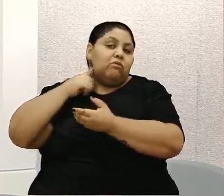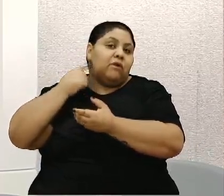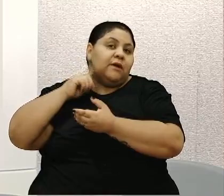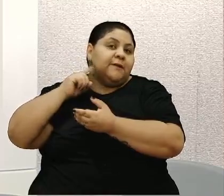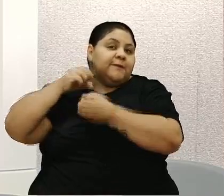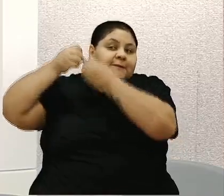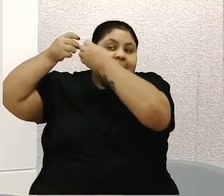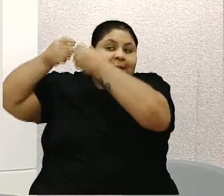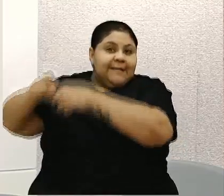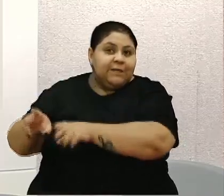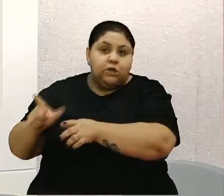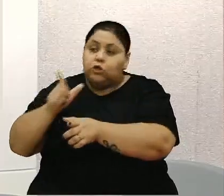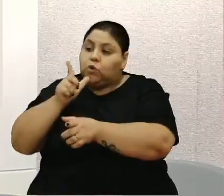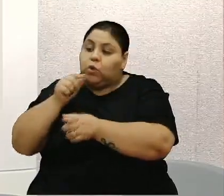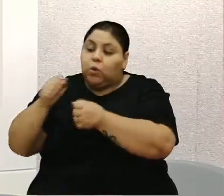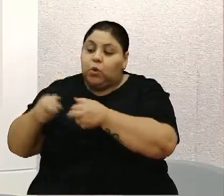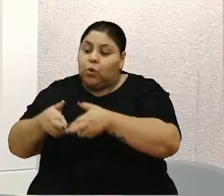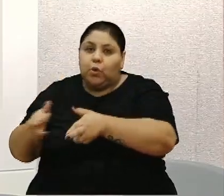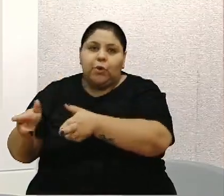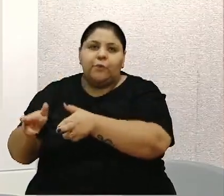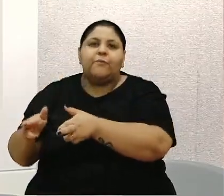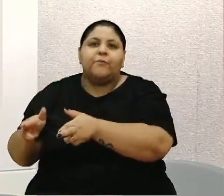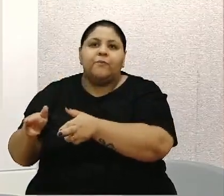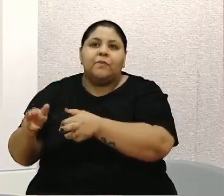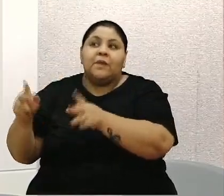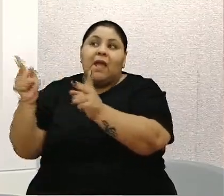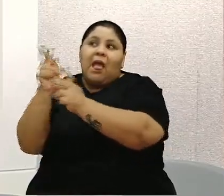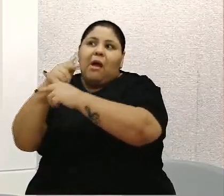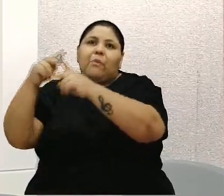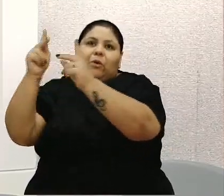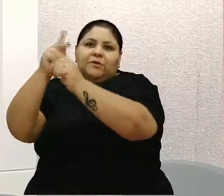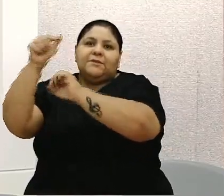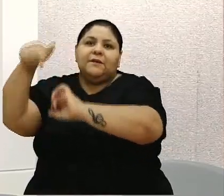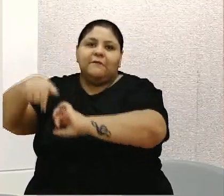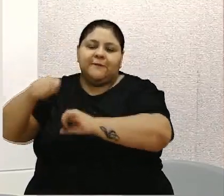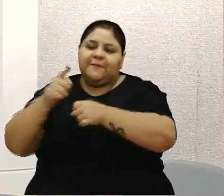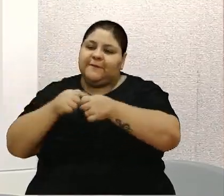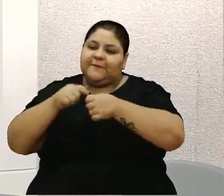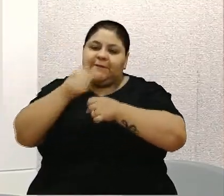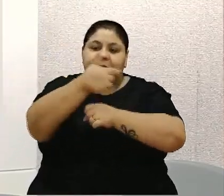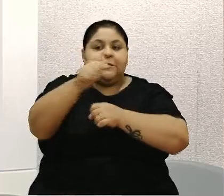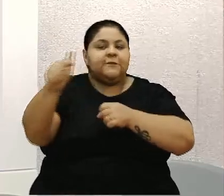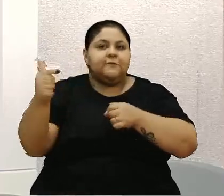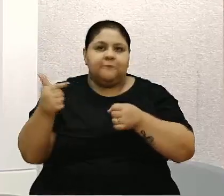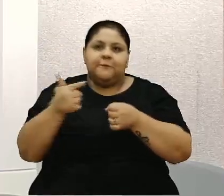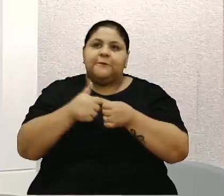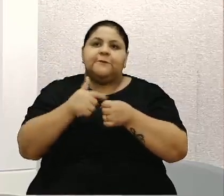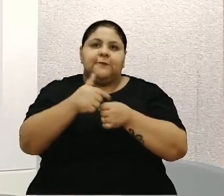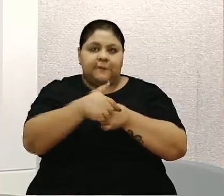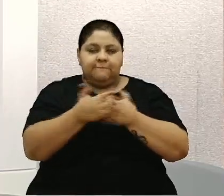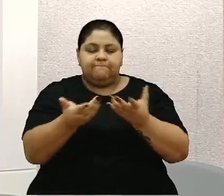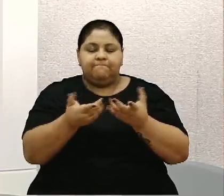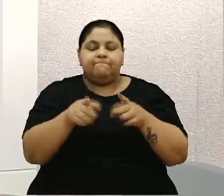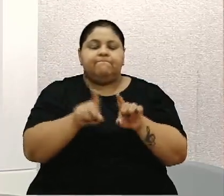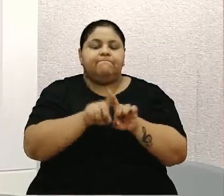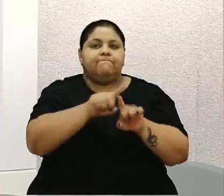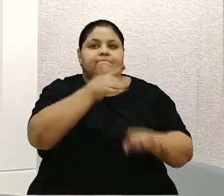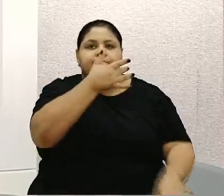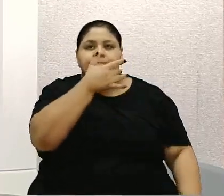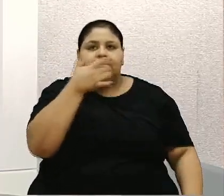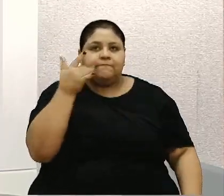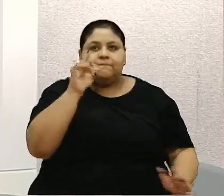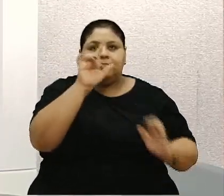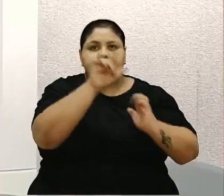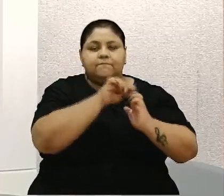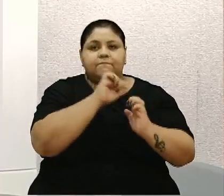é o que está acontecendo hoje, em Caxias e em outras cidades. E também facilitar para o empresário